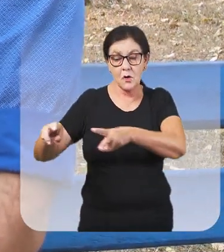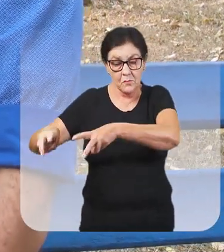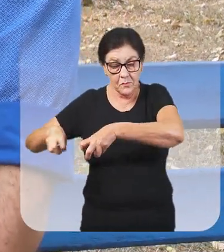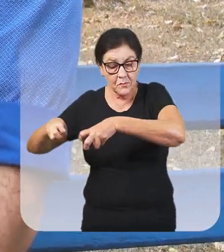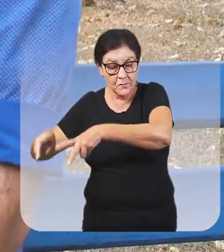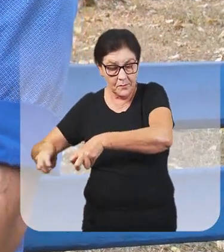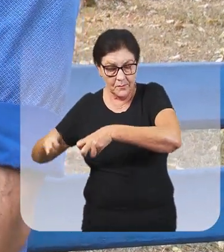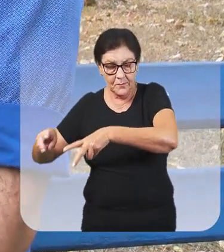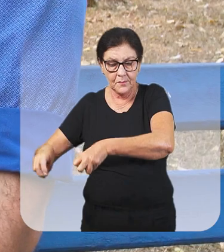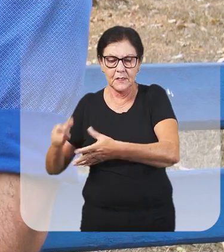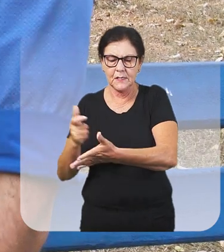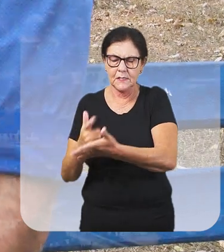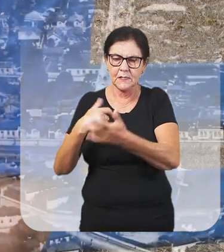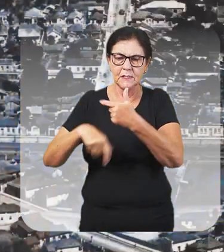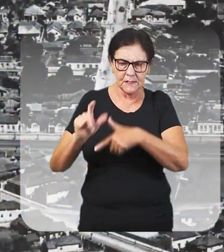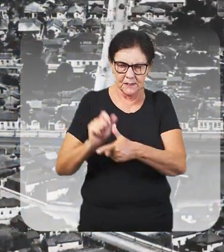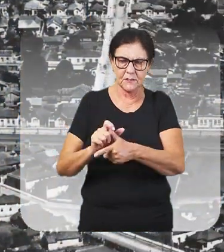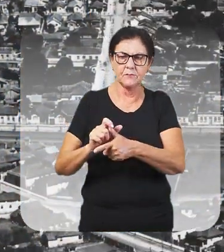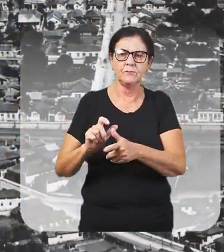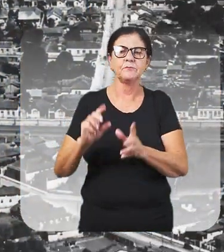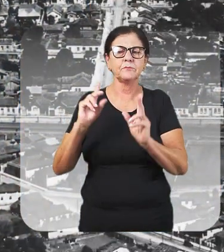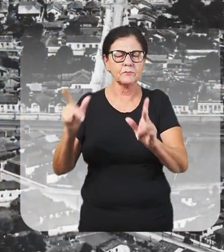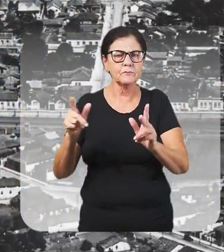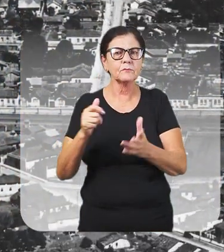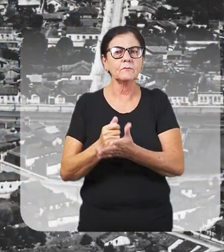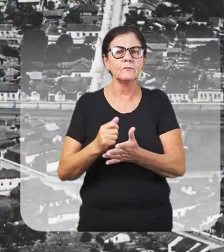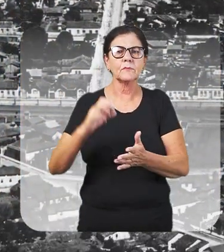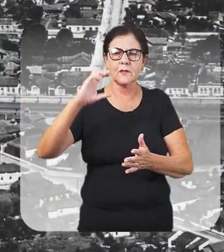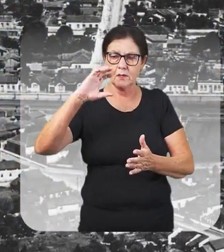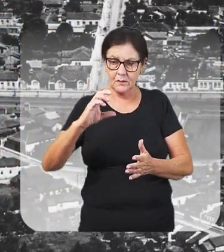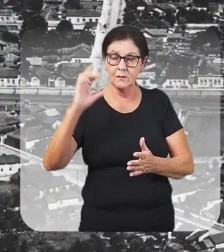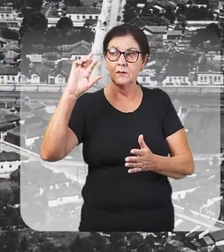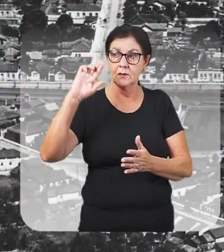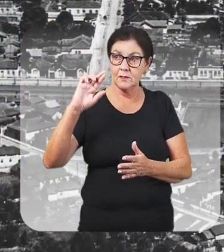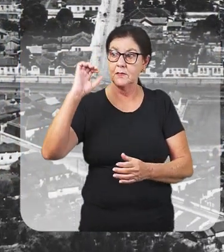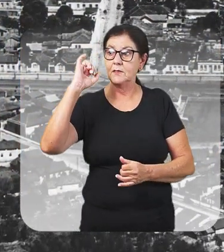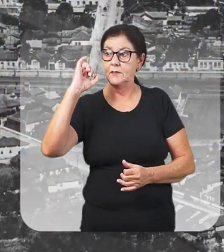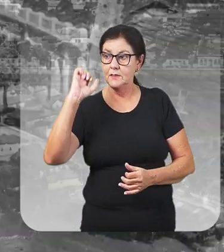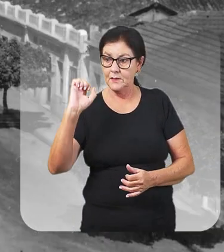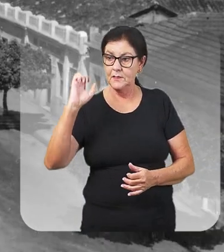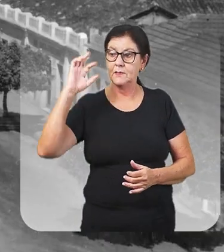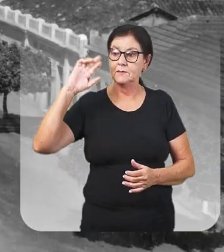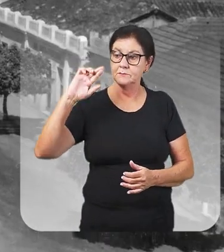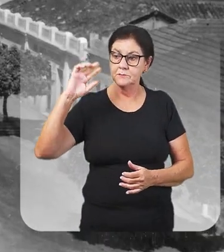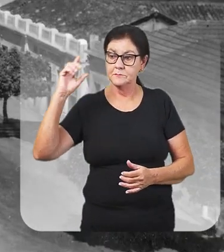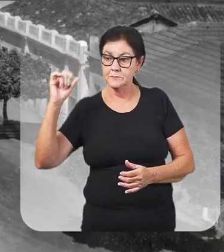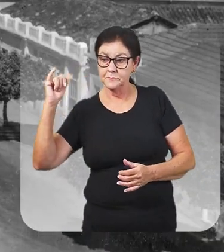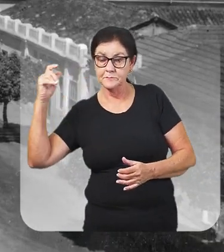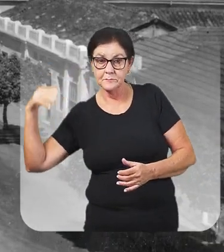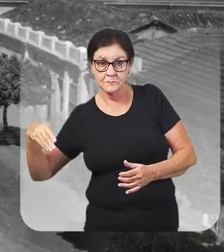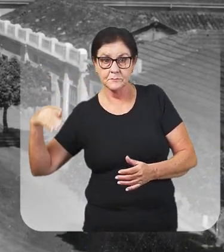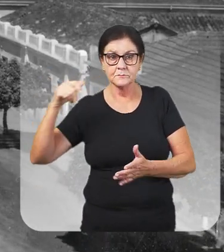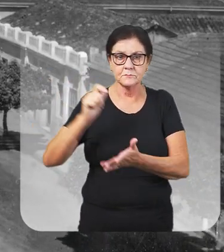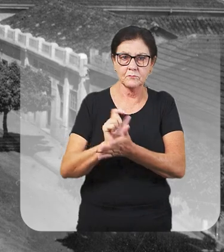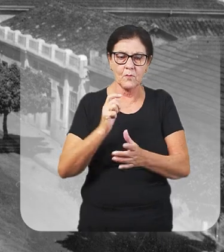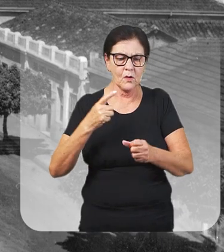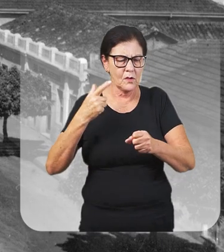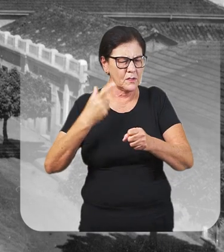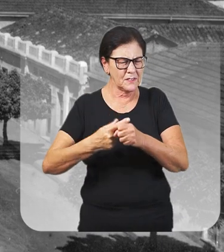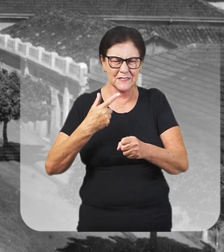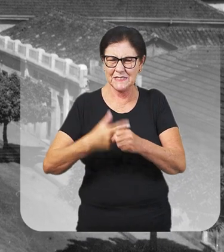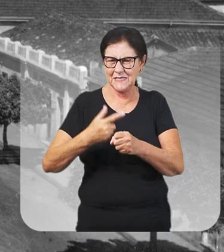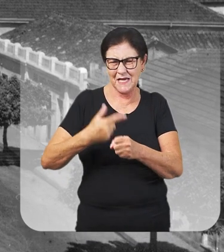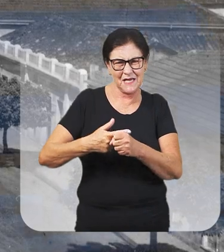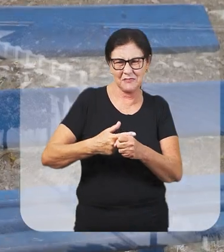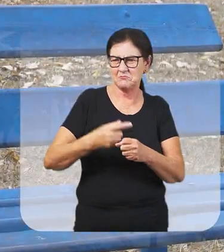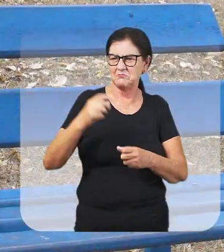importante, que ele nasceu em 1897 e Leme teve a sua emancipação política em 1895. Era uma cidade muito pequena, não tinha nem 10